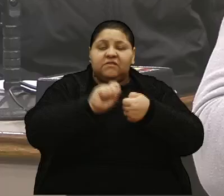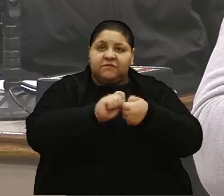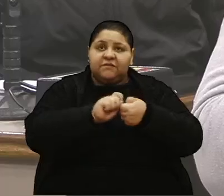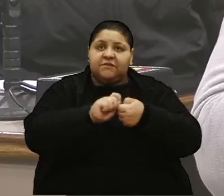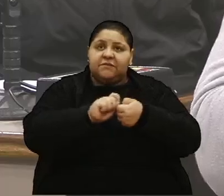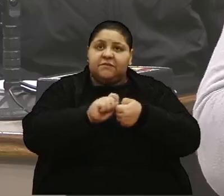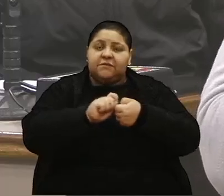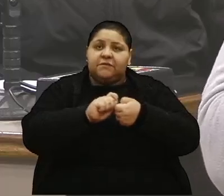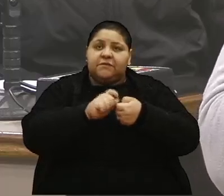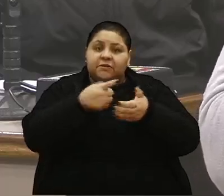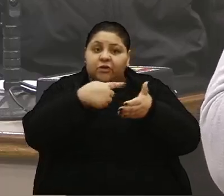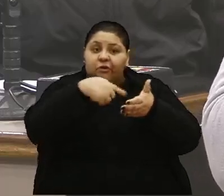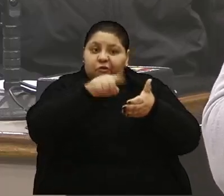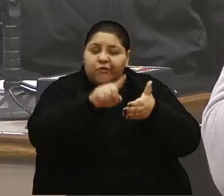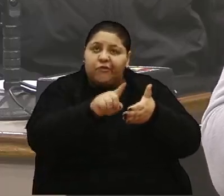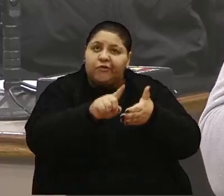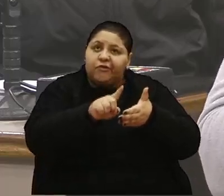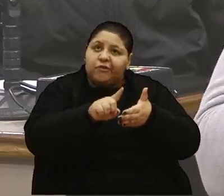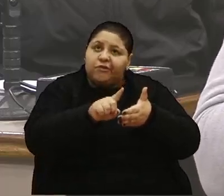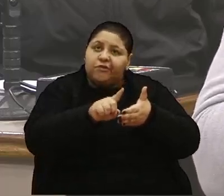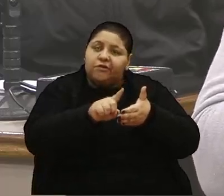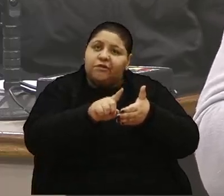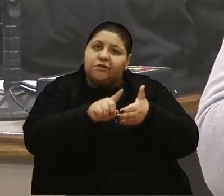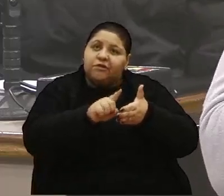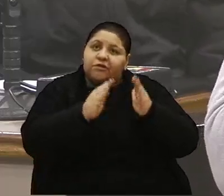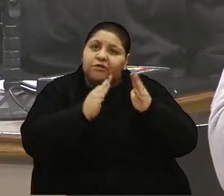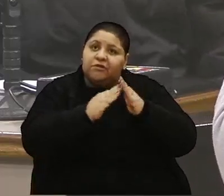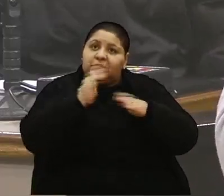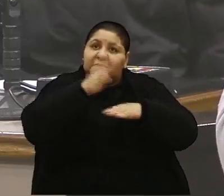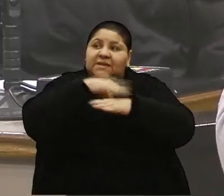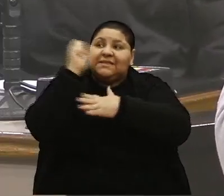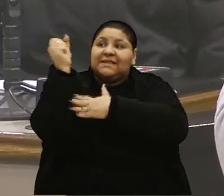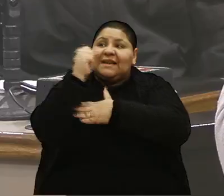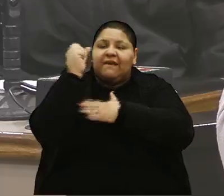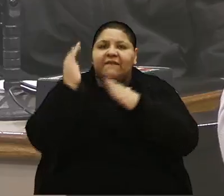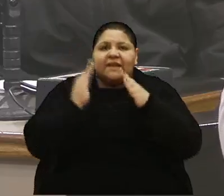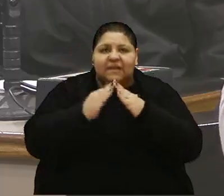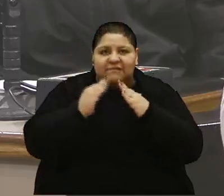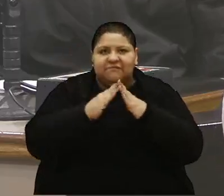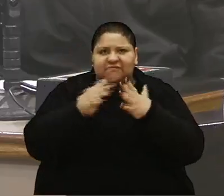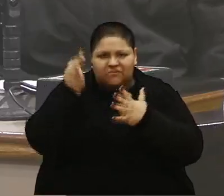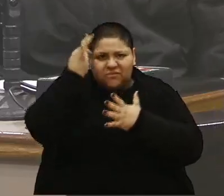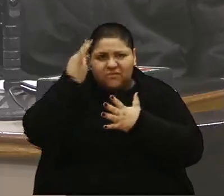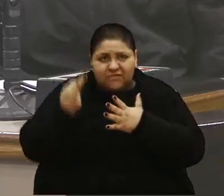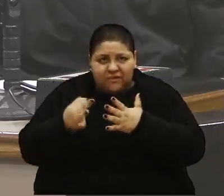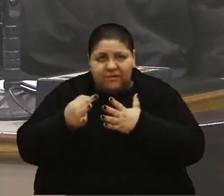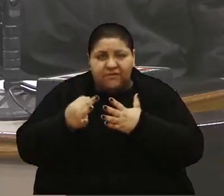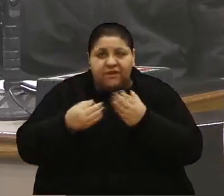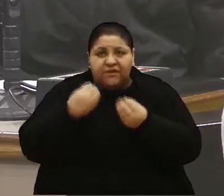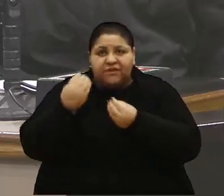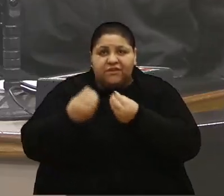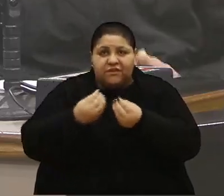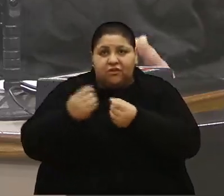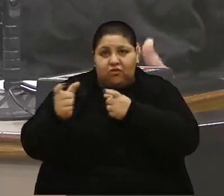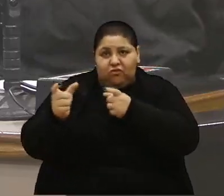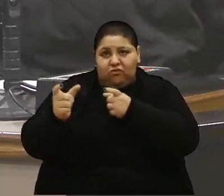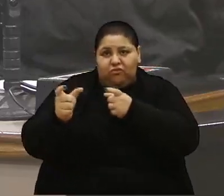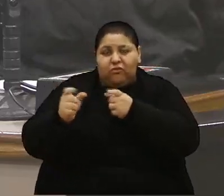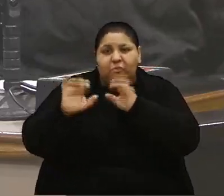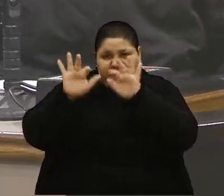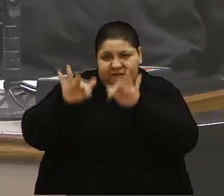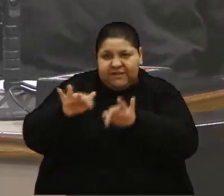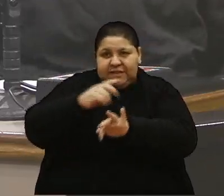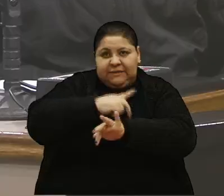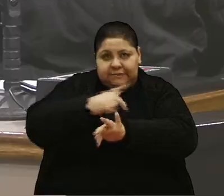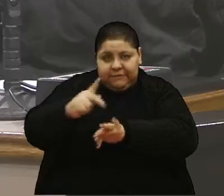fossem e acabavam ficando mais grave em casa. Entende? Como o jogo das narrativas. E para concluir,